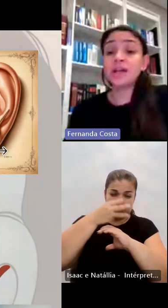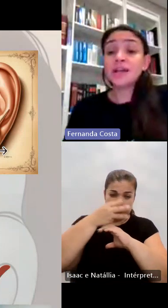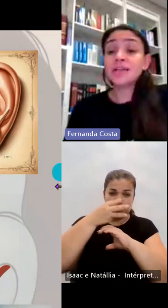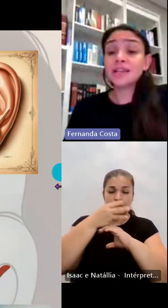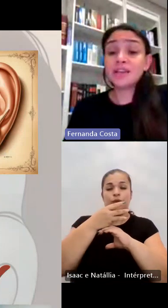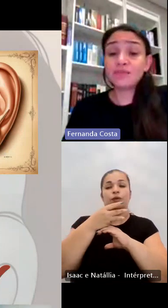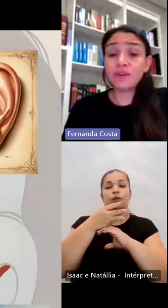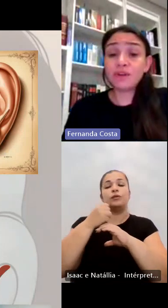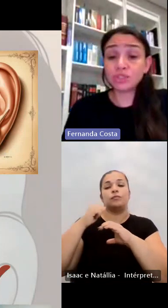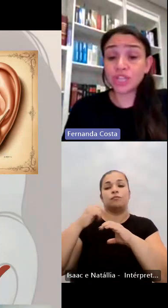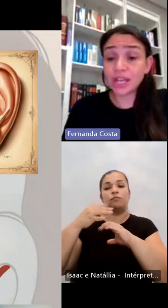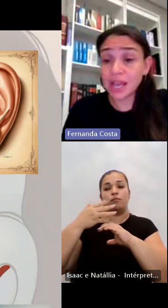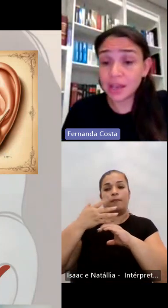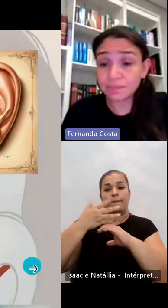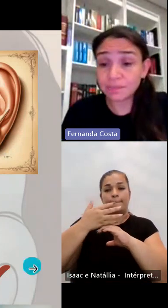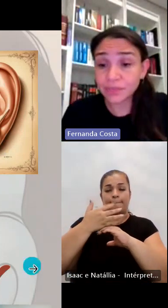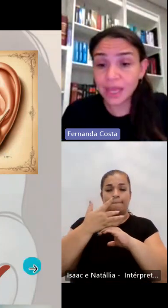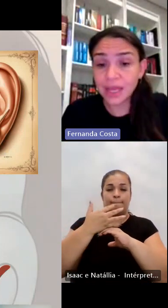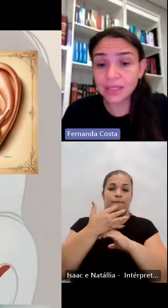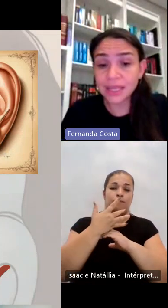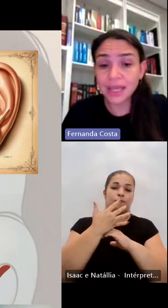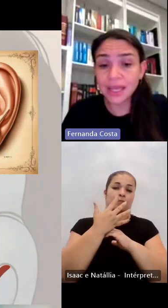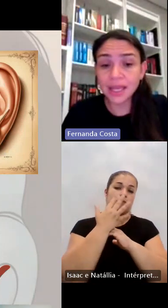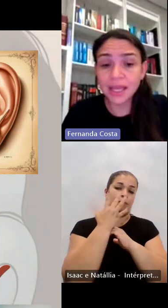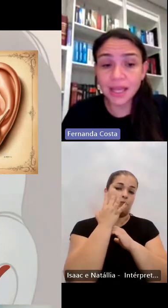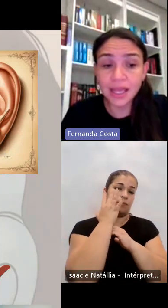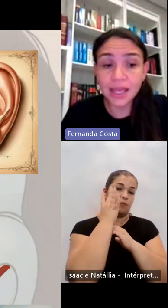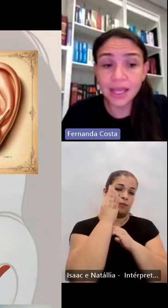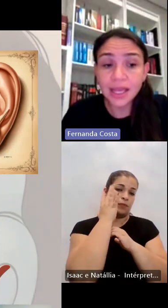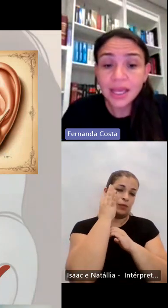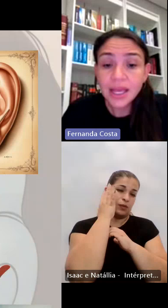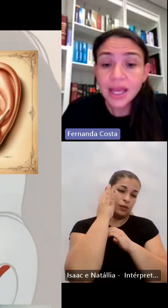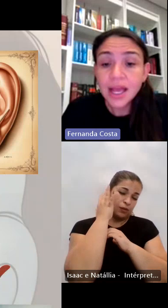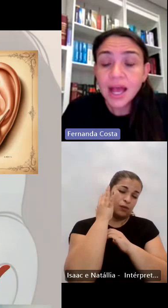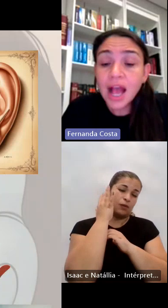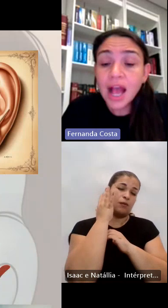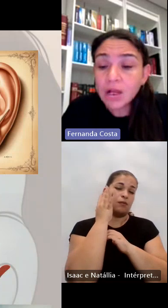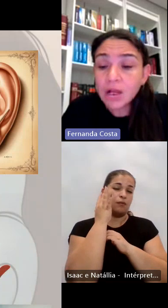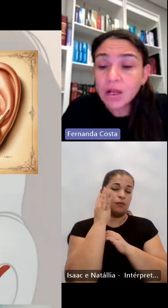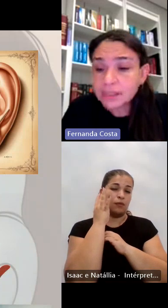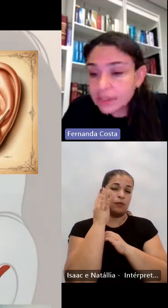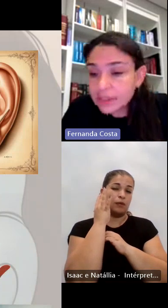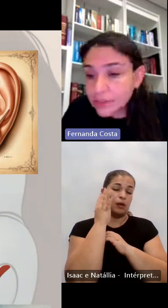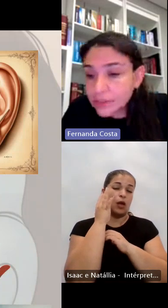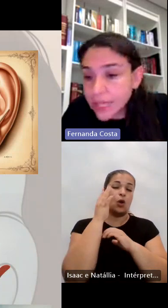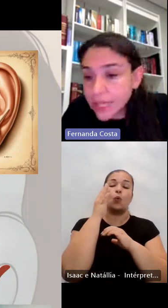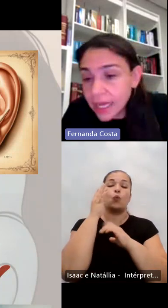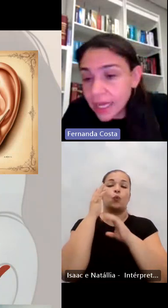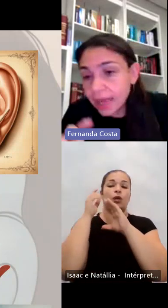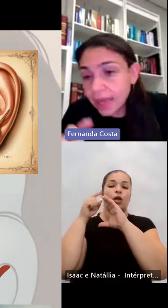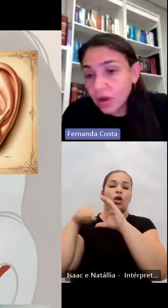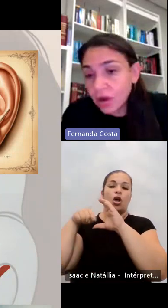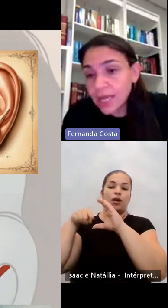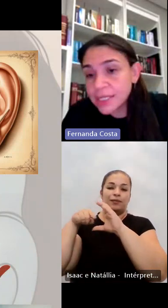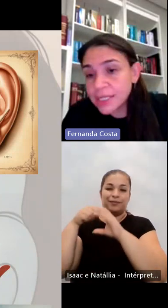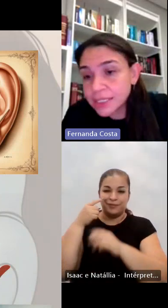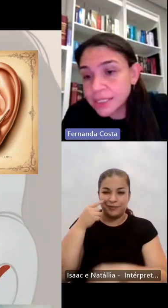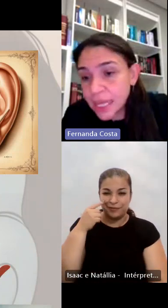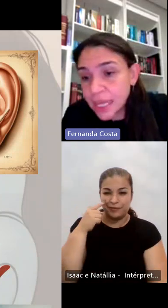ossículos que vão chegar até a cóclea. Tá vendo aqui a